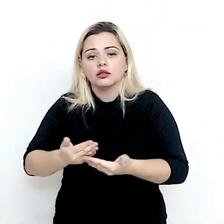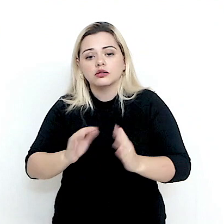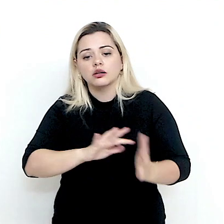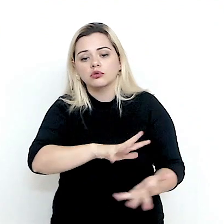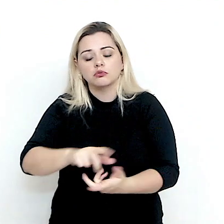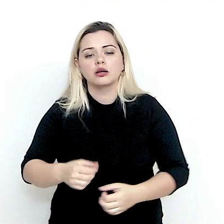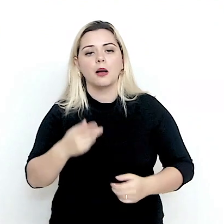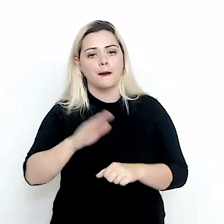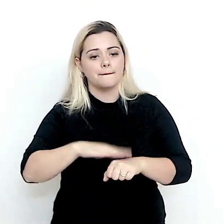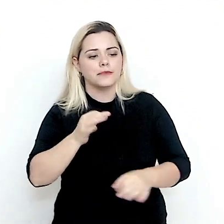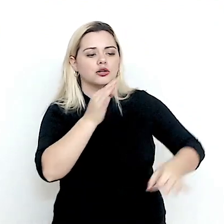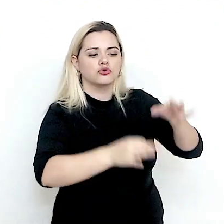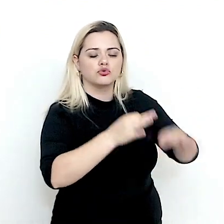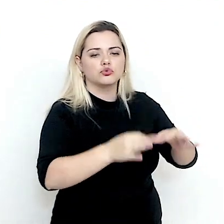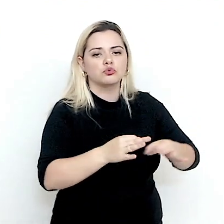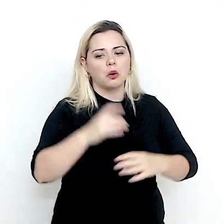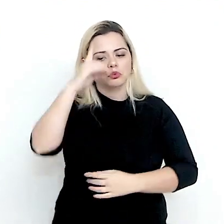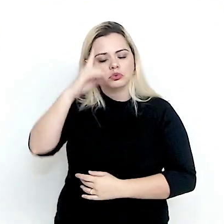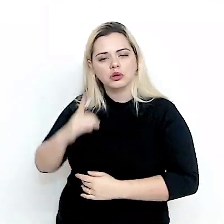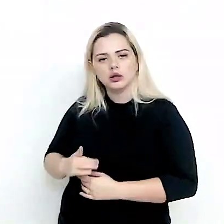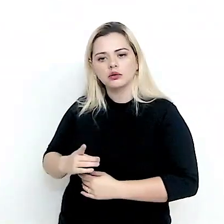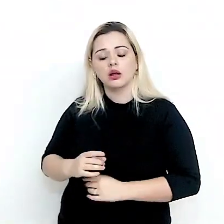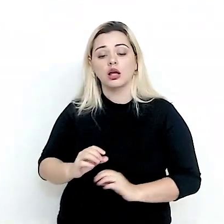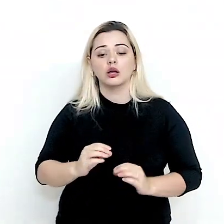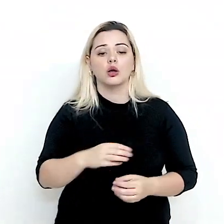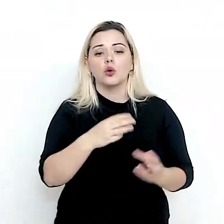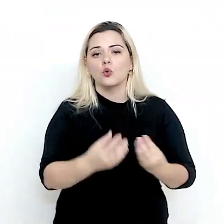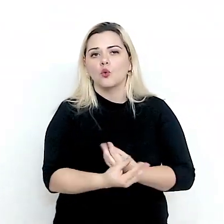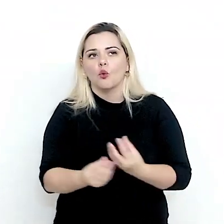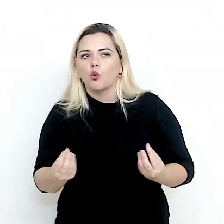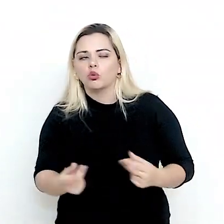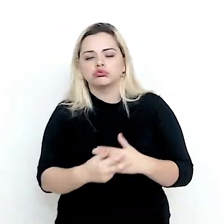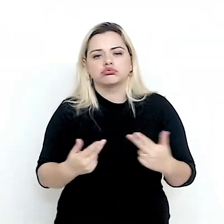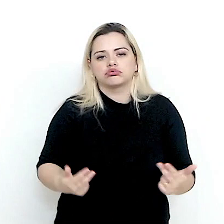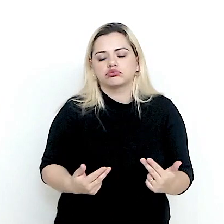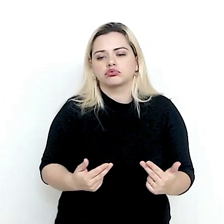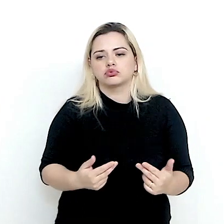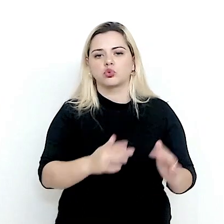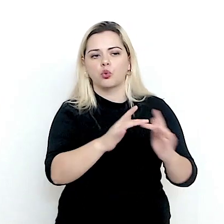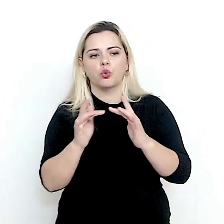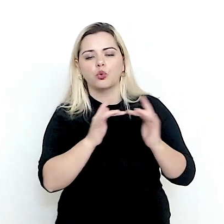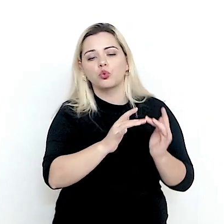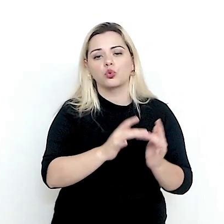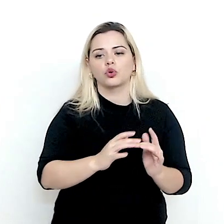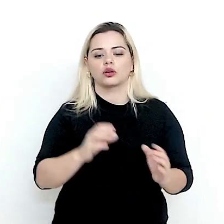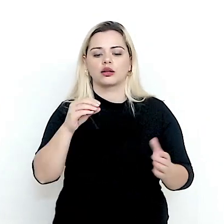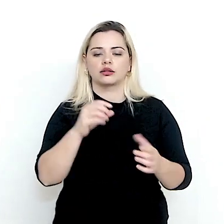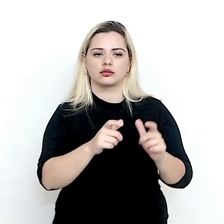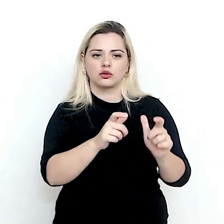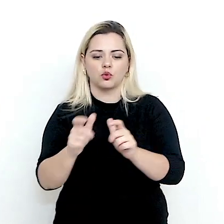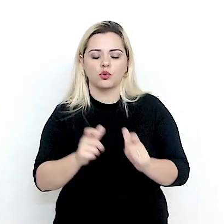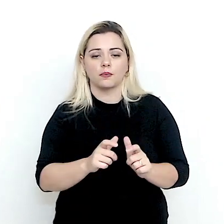mais justo, democrático e multipolar, baseado no papel central das Nações Unidas,